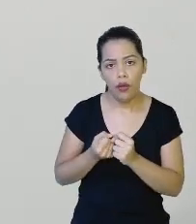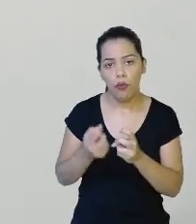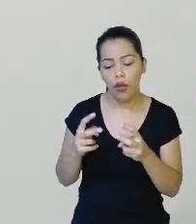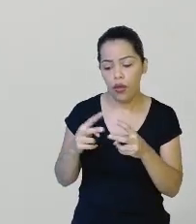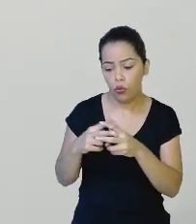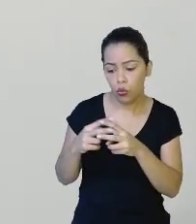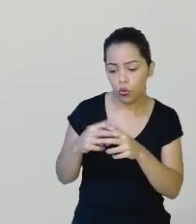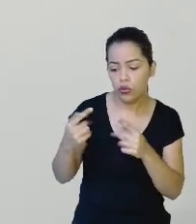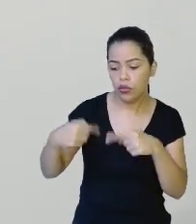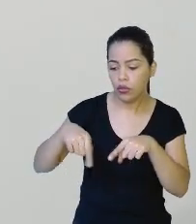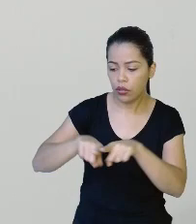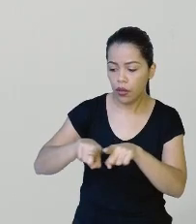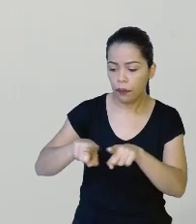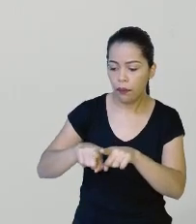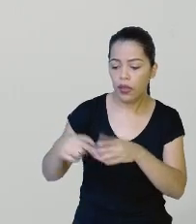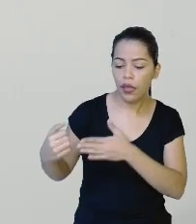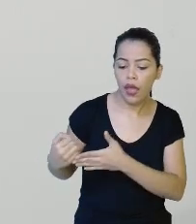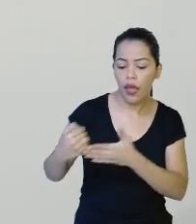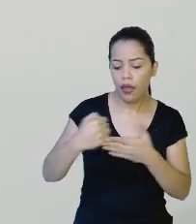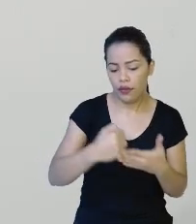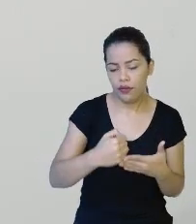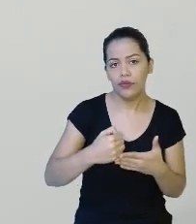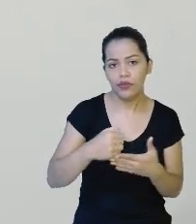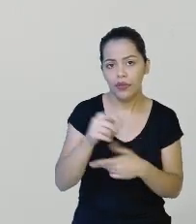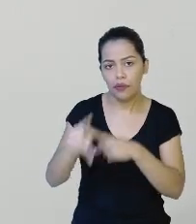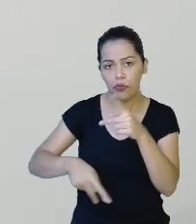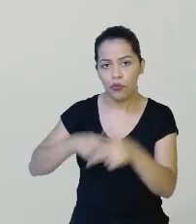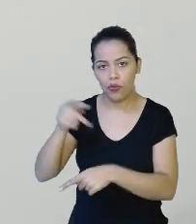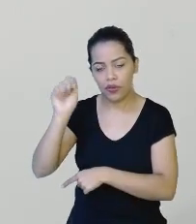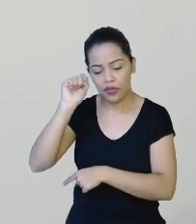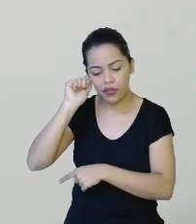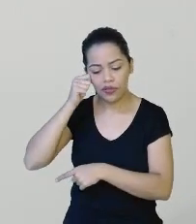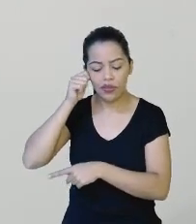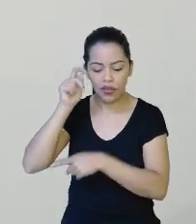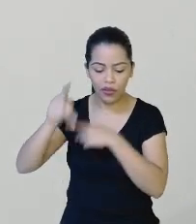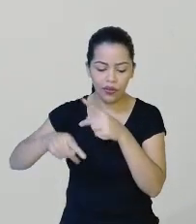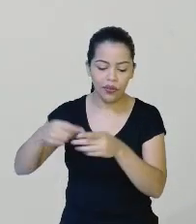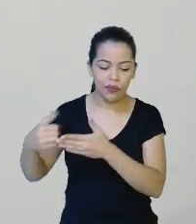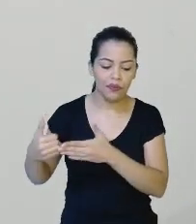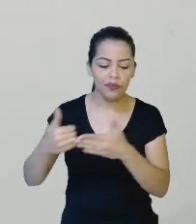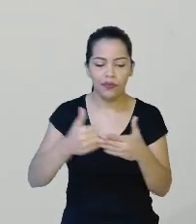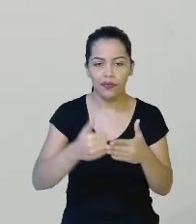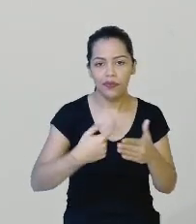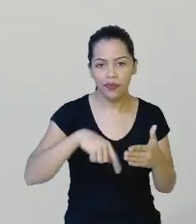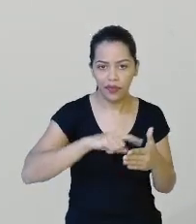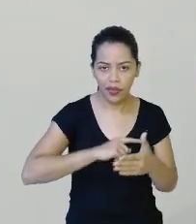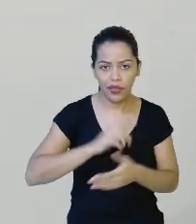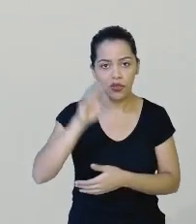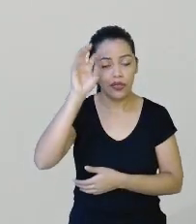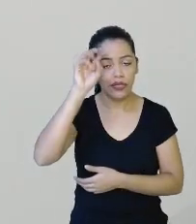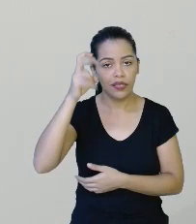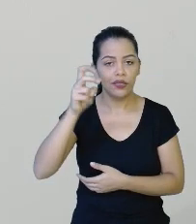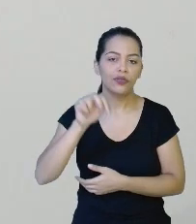contribuição dos africanos para a nossa cultura. E aí, a gente vai falar um pouquinho, trazendo